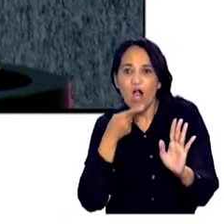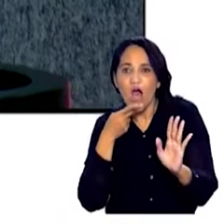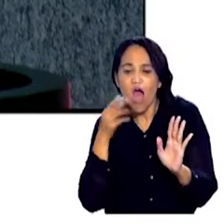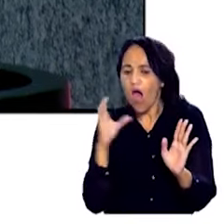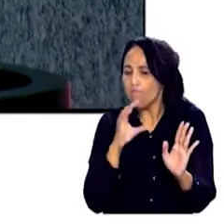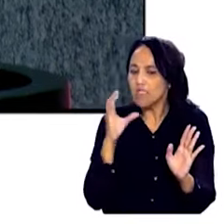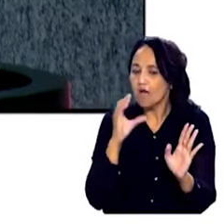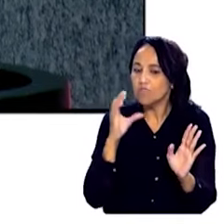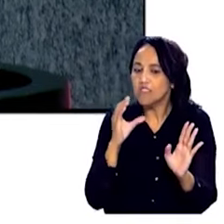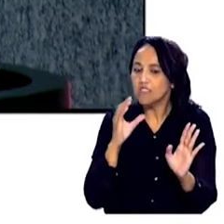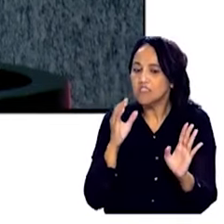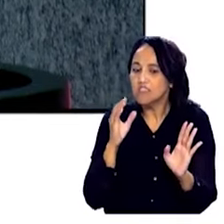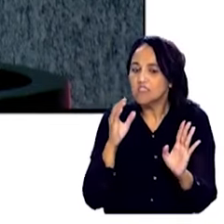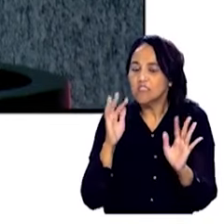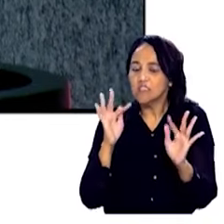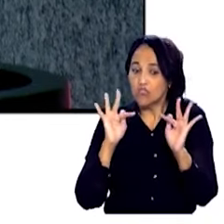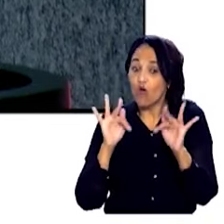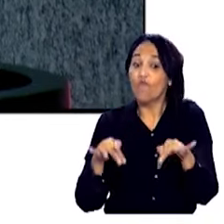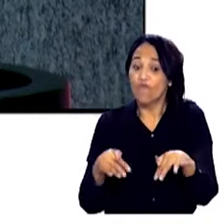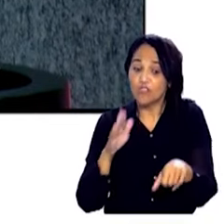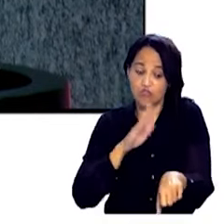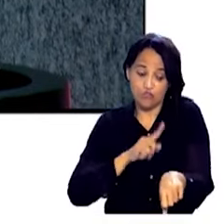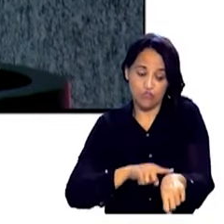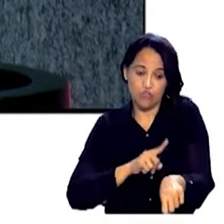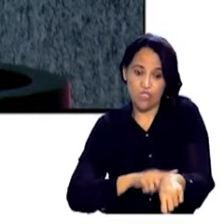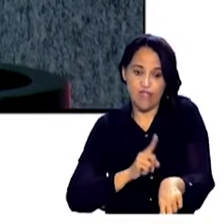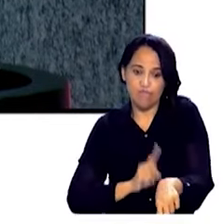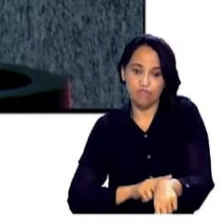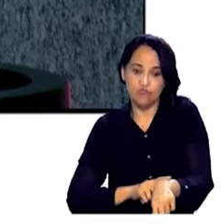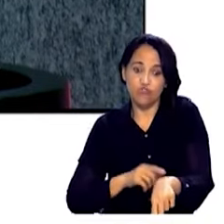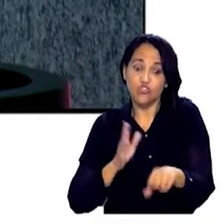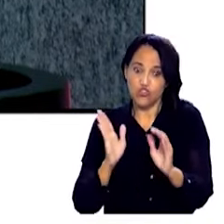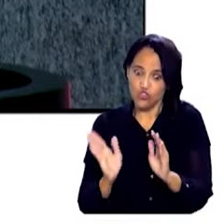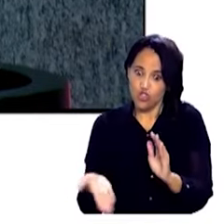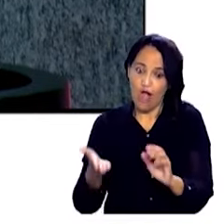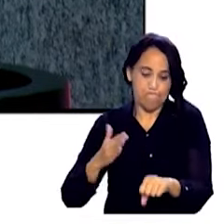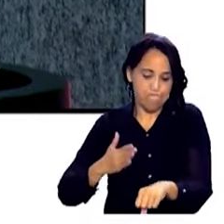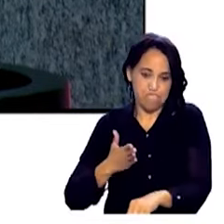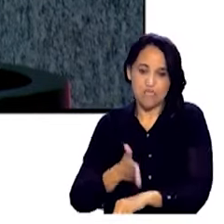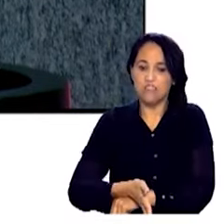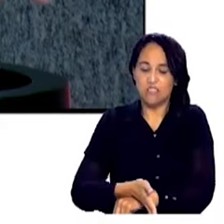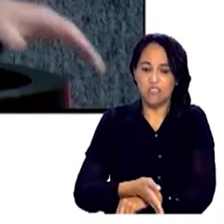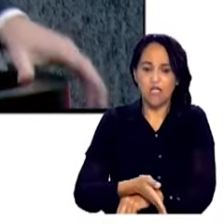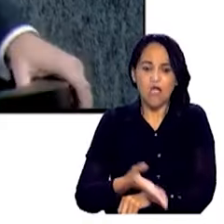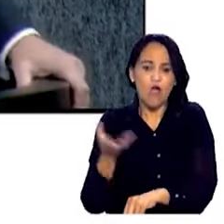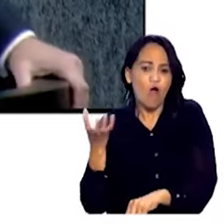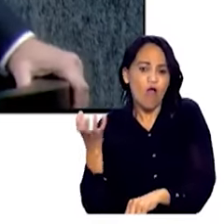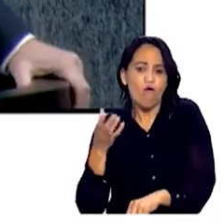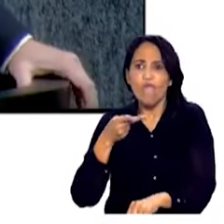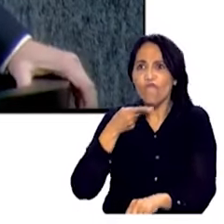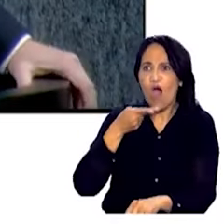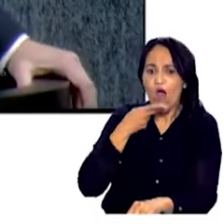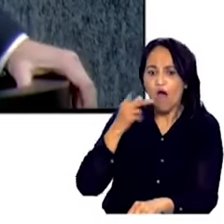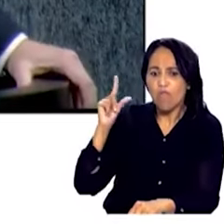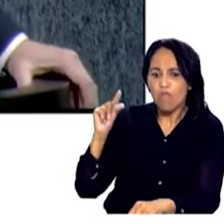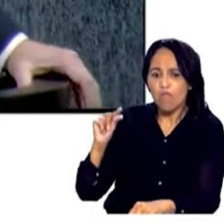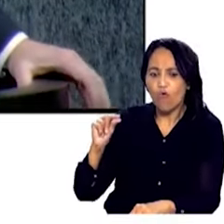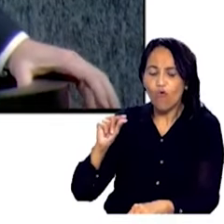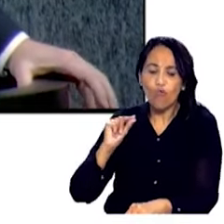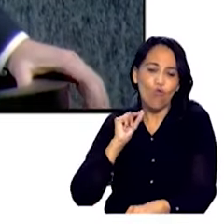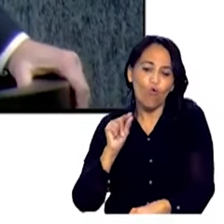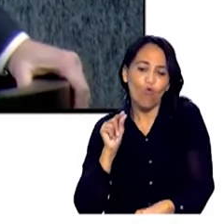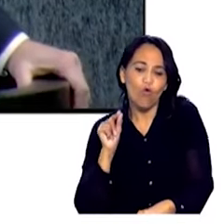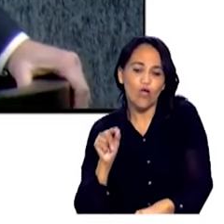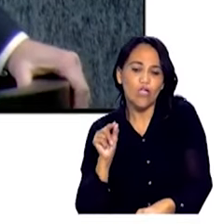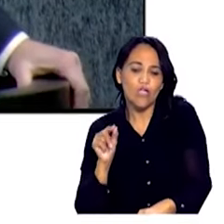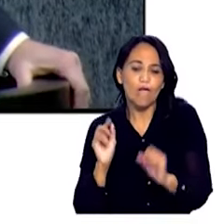tempo já não passei do fim do tempo eh eu eh eu queria falar um pouco sobre a outra outra forma de acesso isso